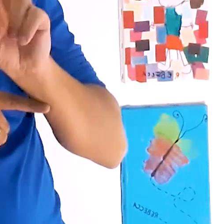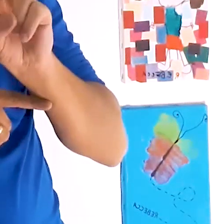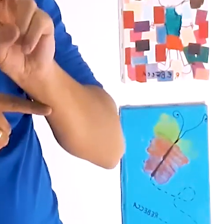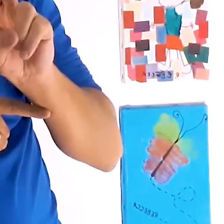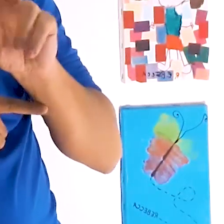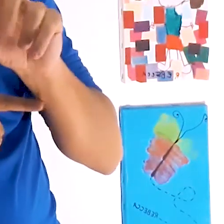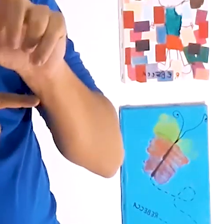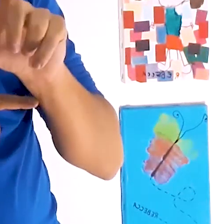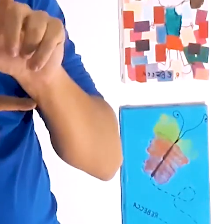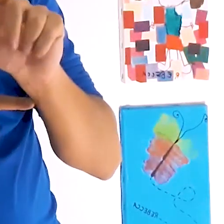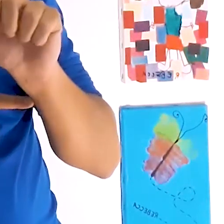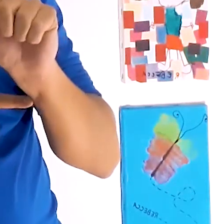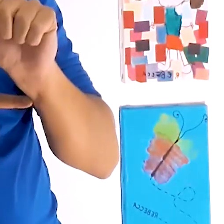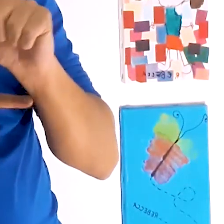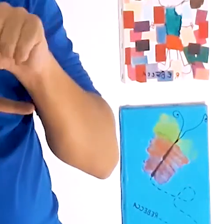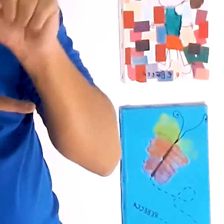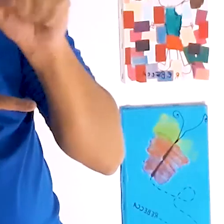Ambulância.